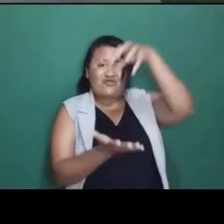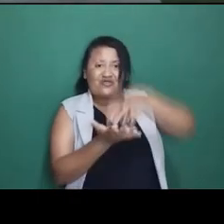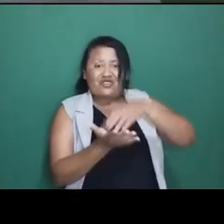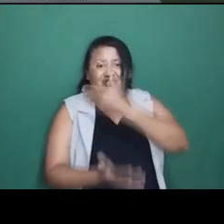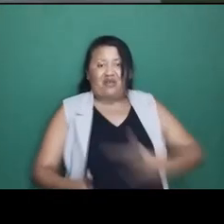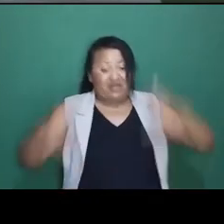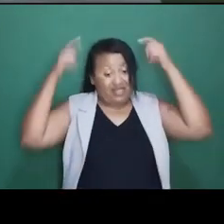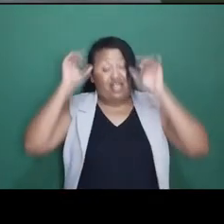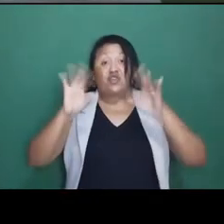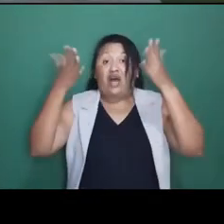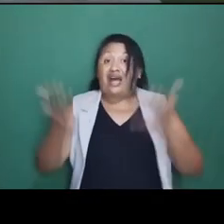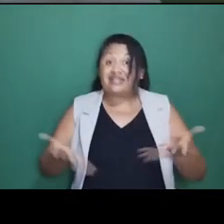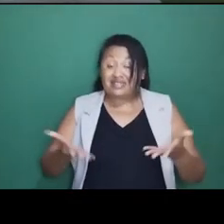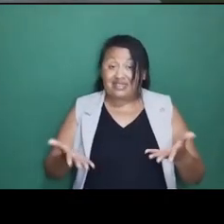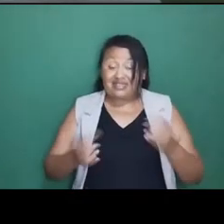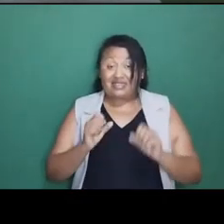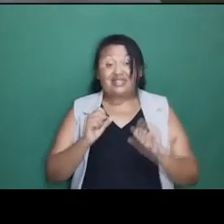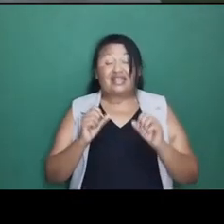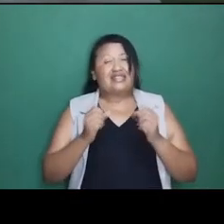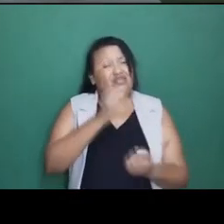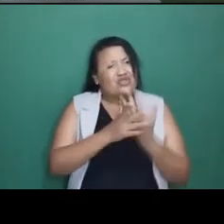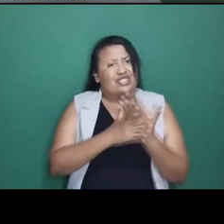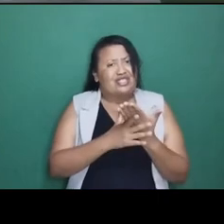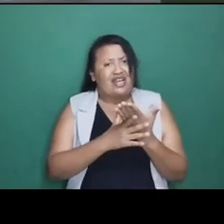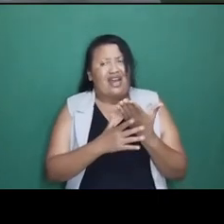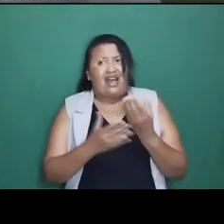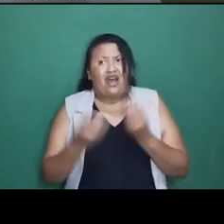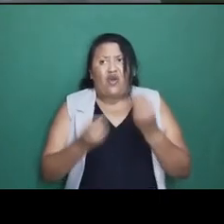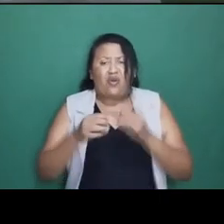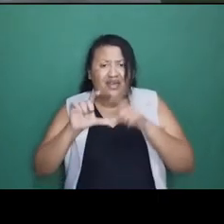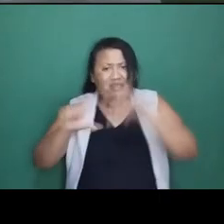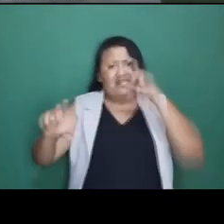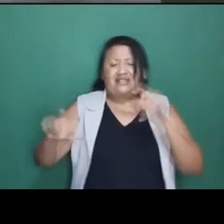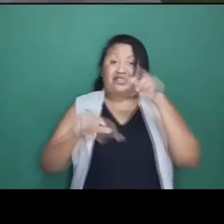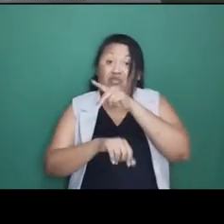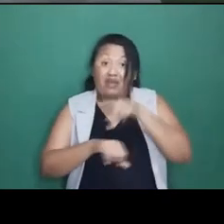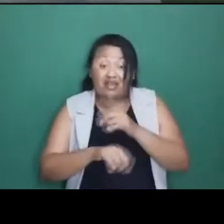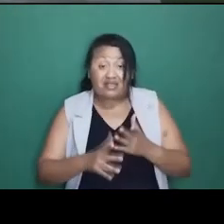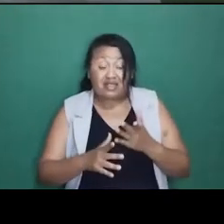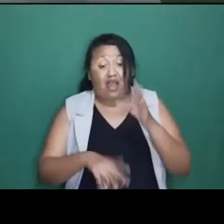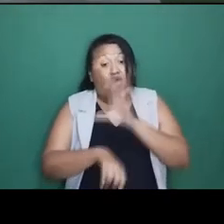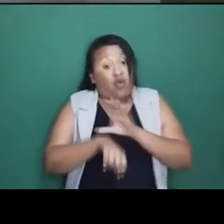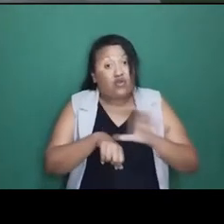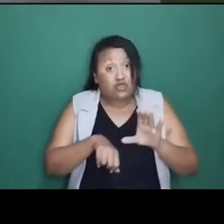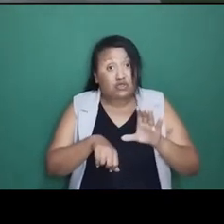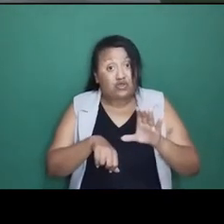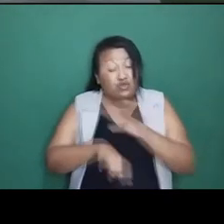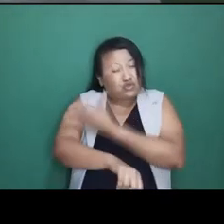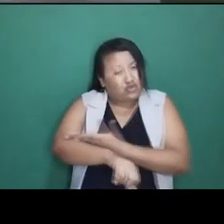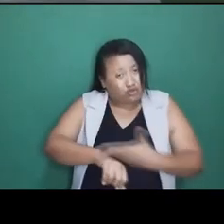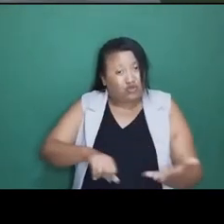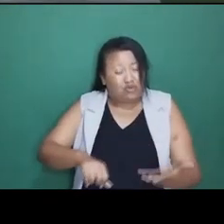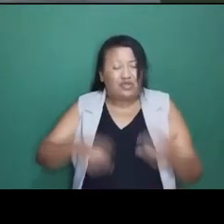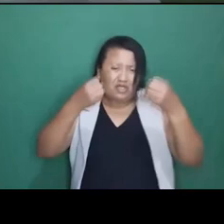criadas as condições para a independência do país costumam dizer aos meus alunos